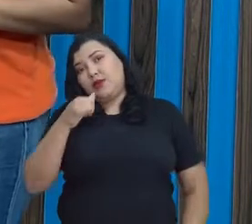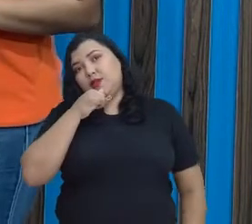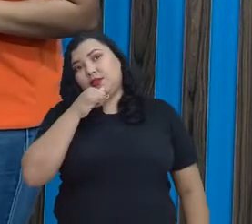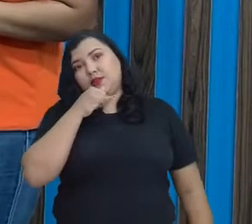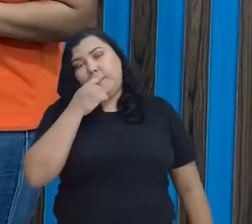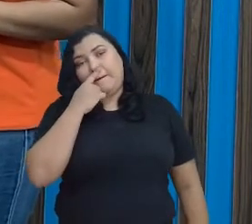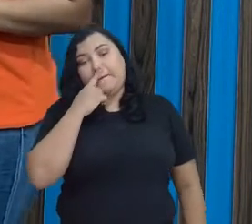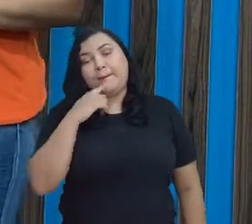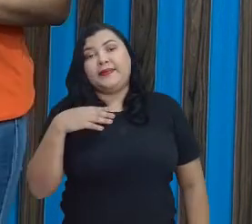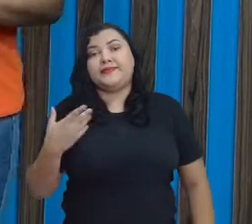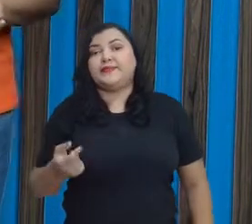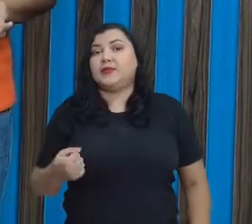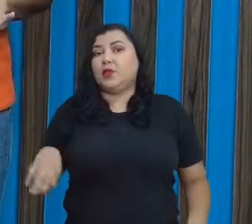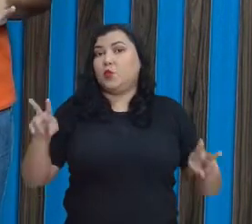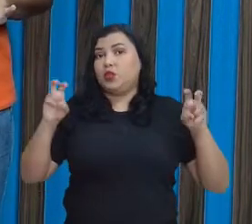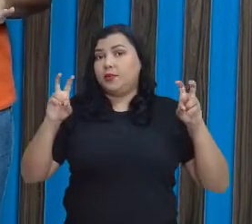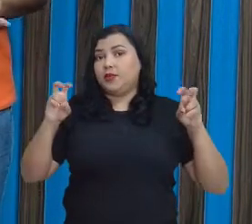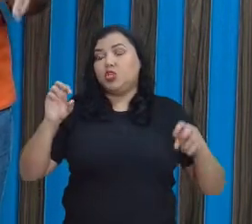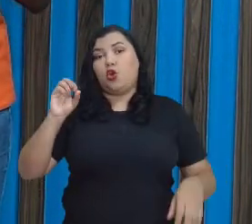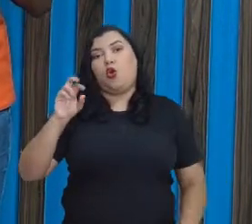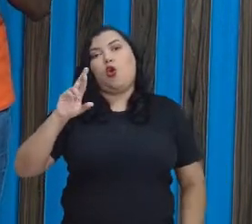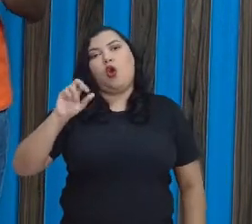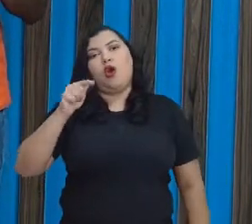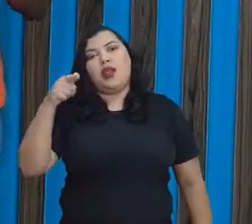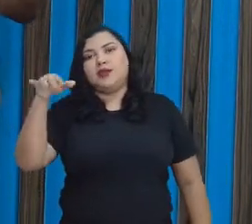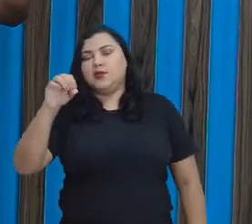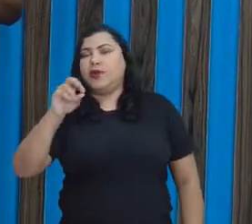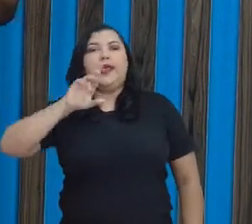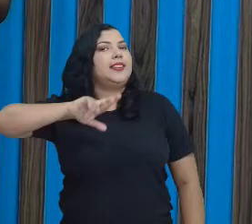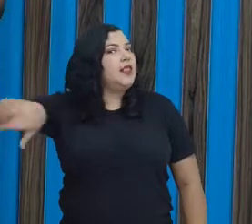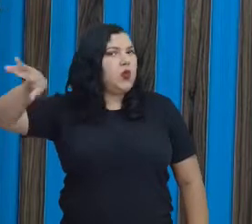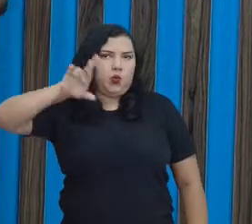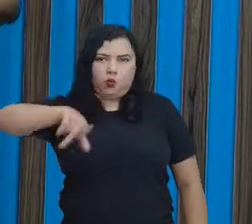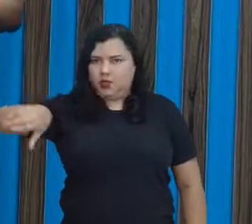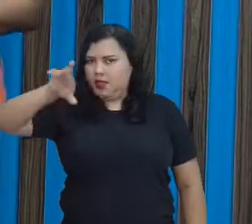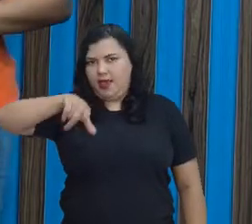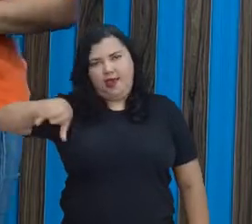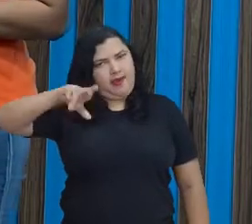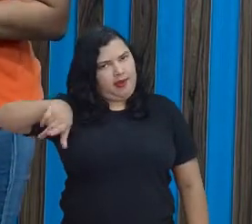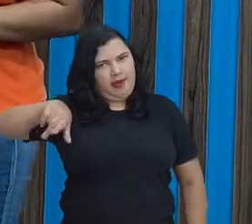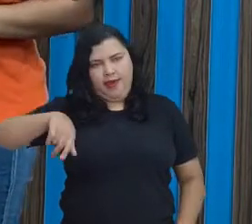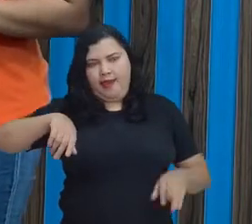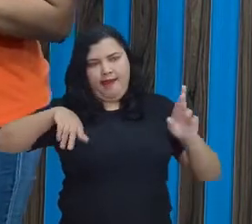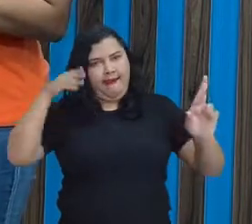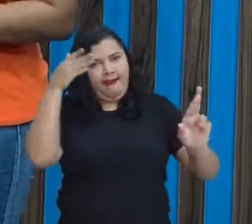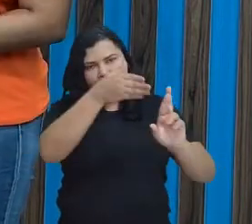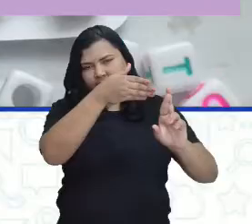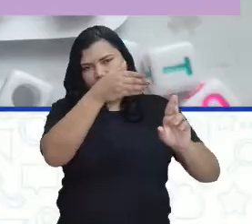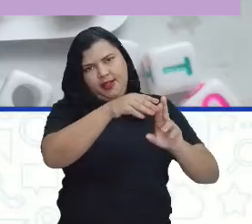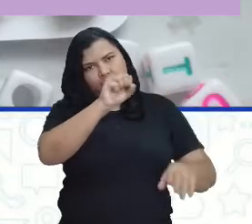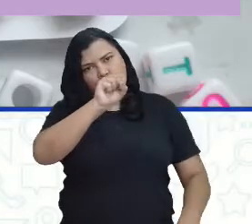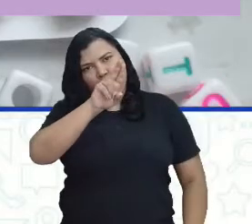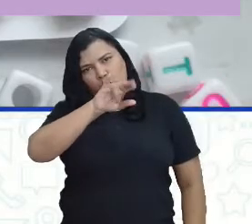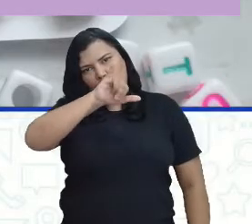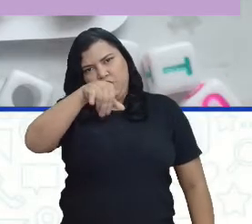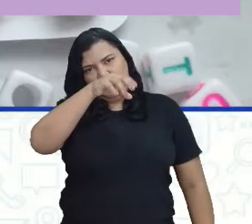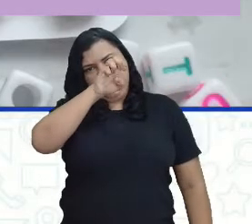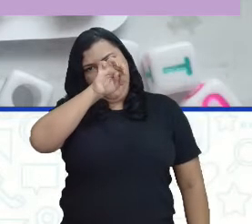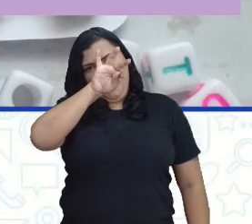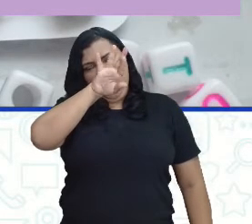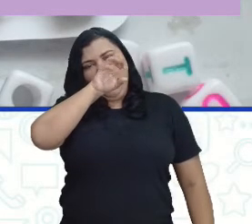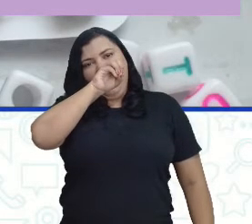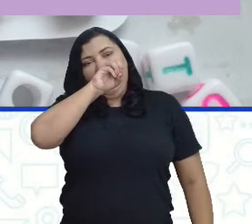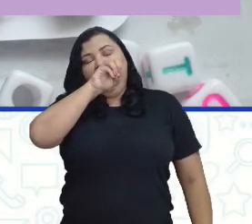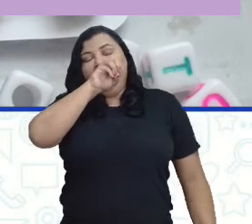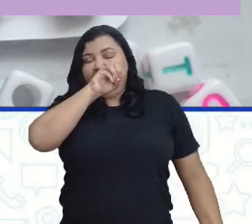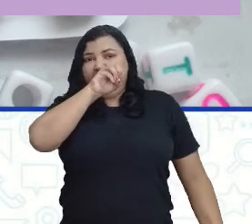de oração sem sujeito, porque a gente também vai ver isso, o verbo no predicado fica na forma